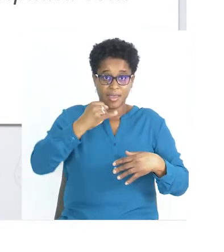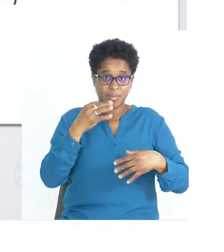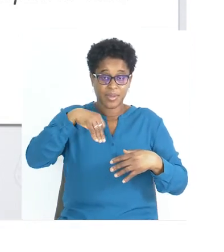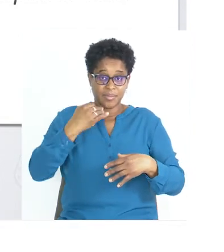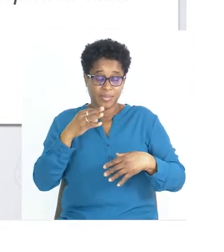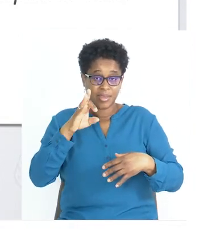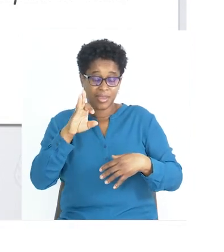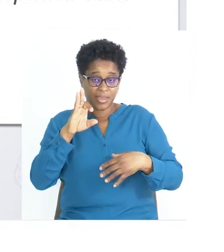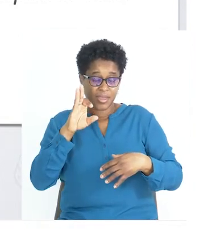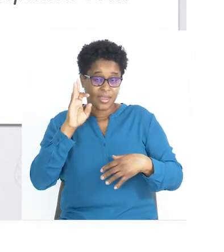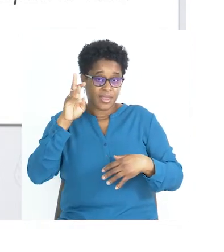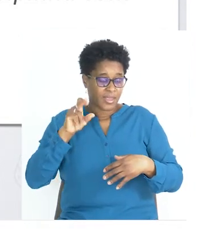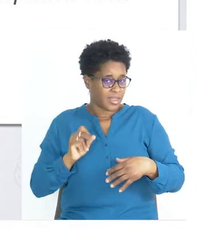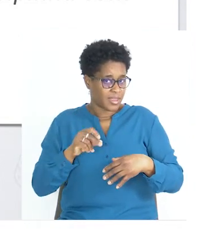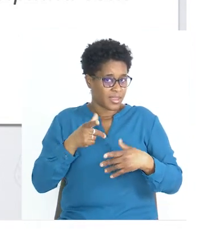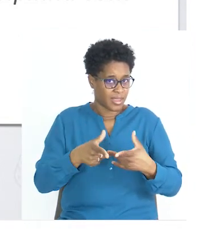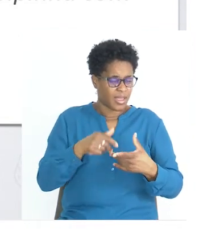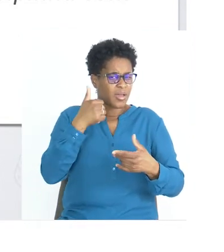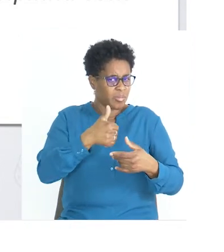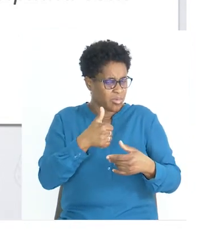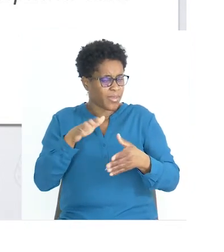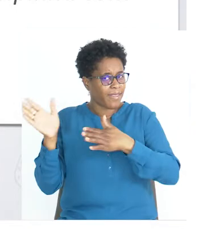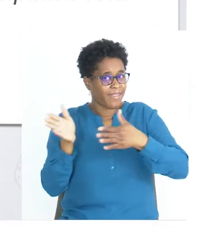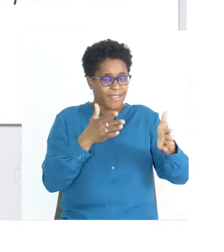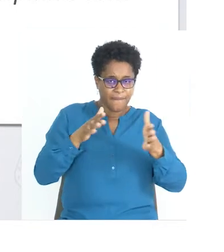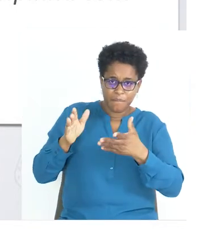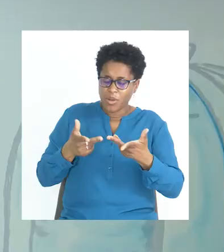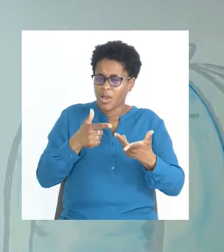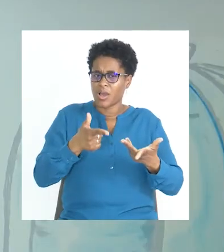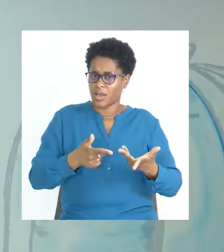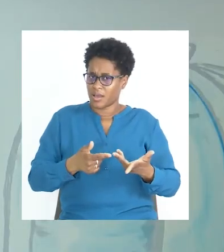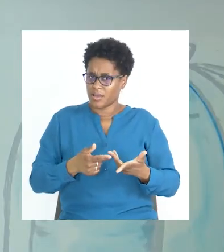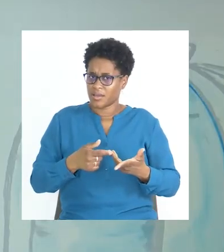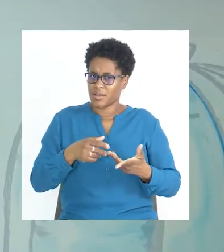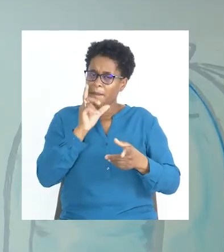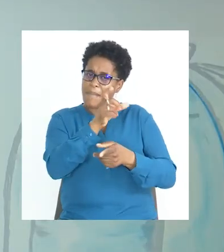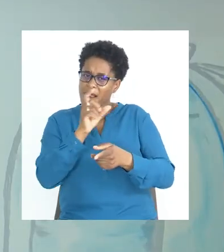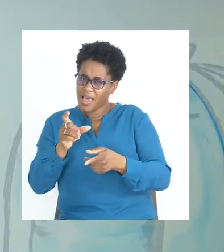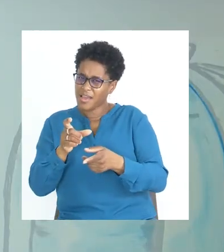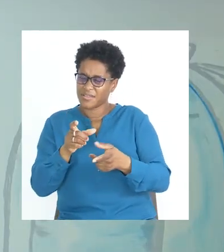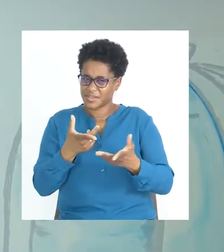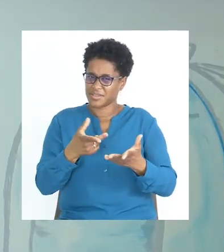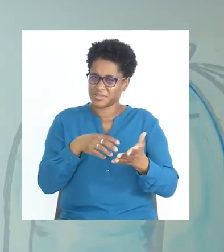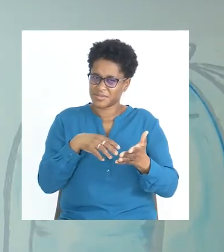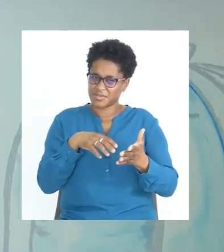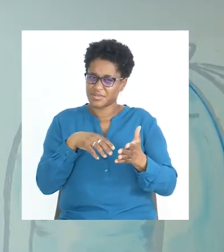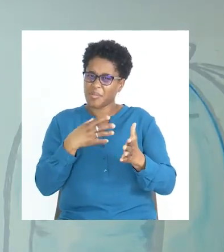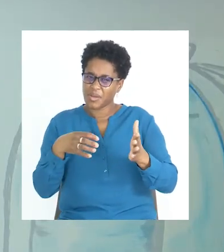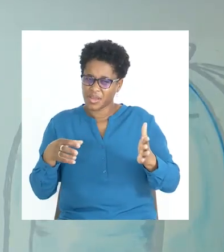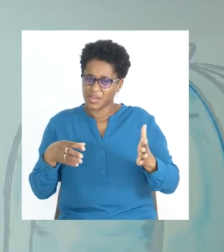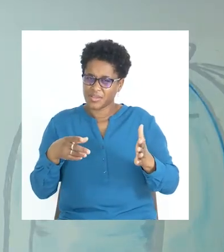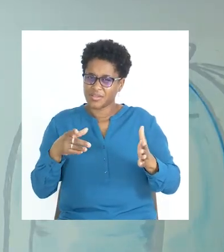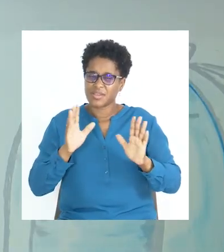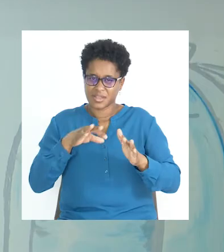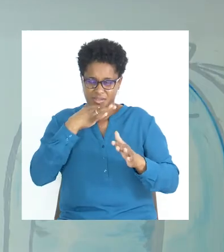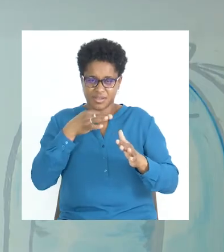pichos, a compasso, a boisana do temporal podia superar. Vocabulários um bocadinho estranhos, assim. Então é a